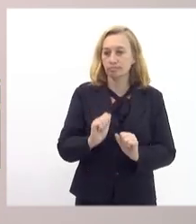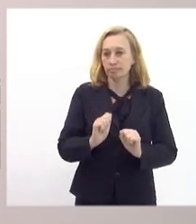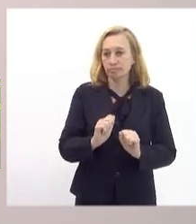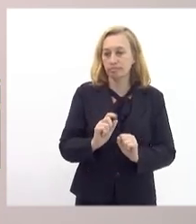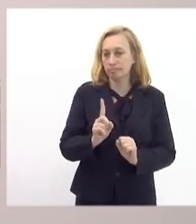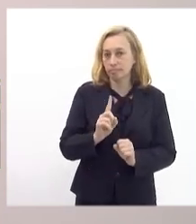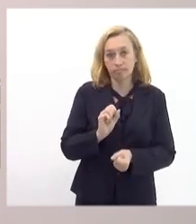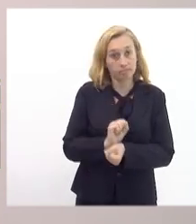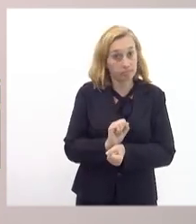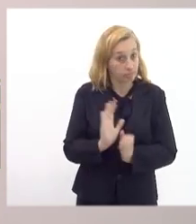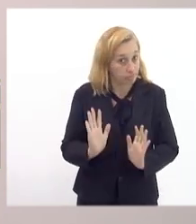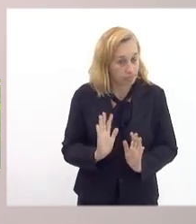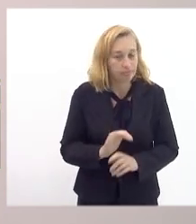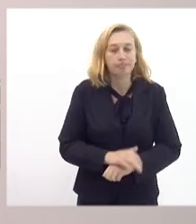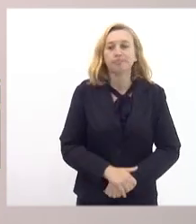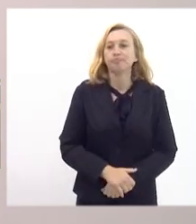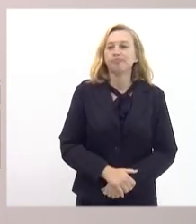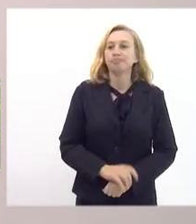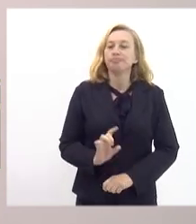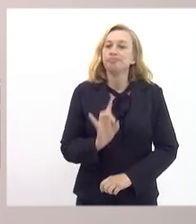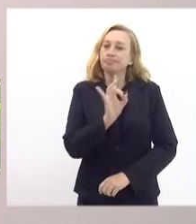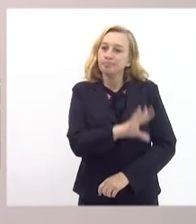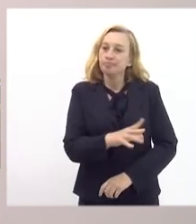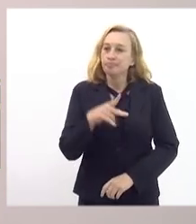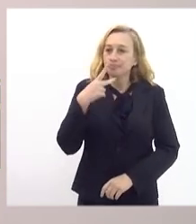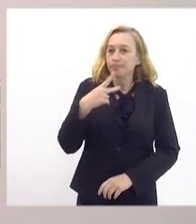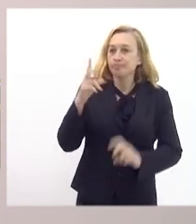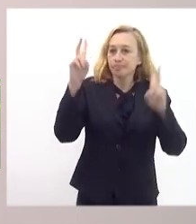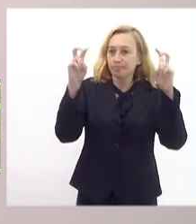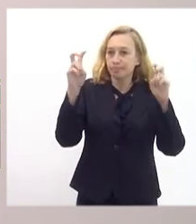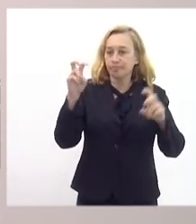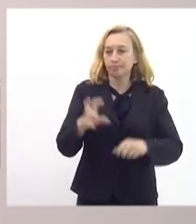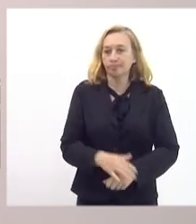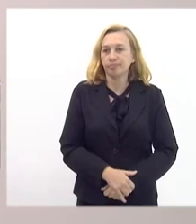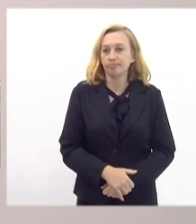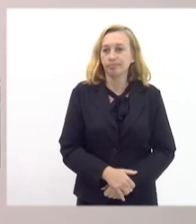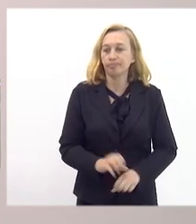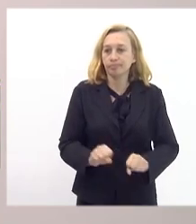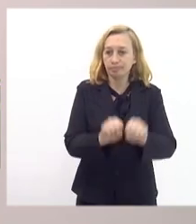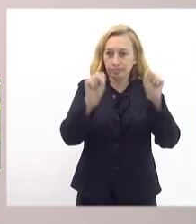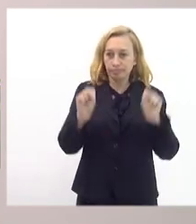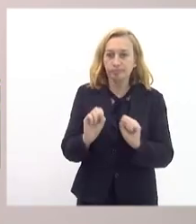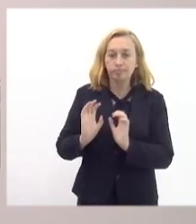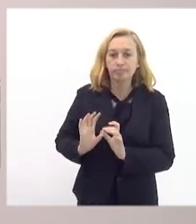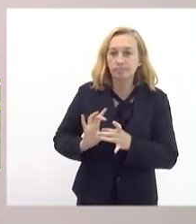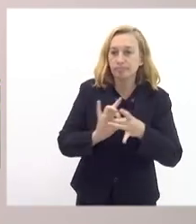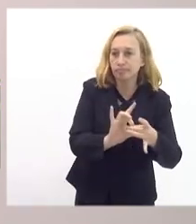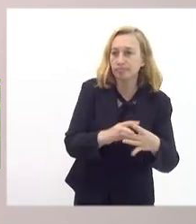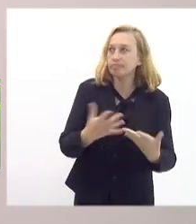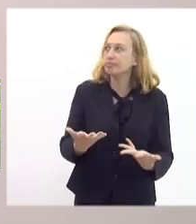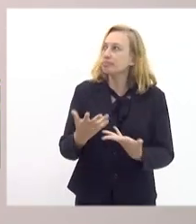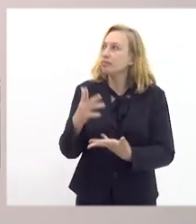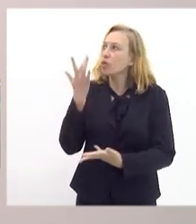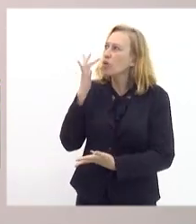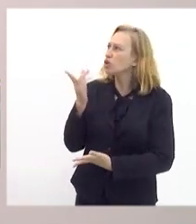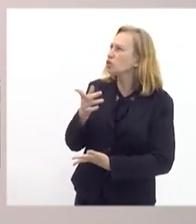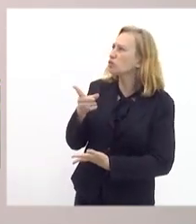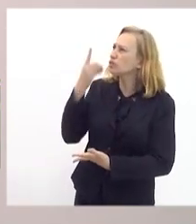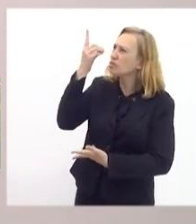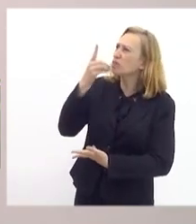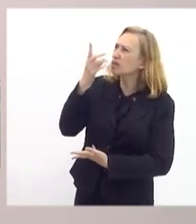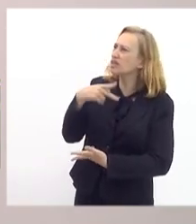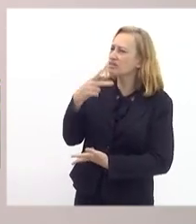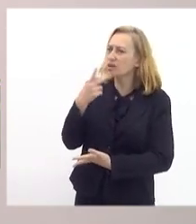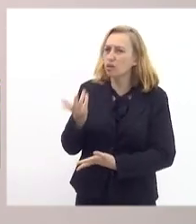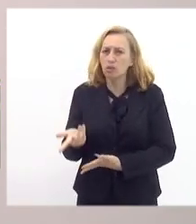gente não espera né e por último eu trago aqui a questão do sistema interligado né Eu acho que foi o deputado